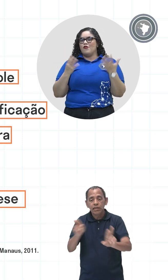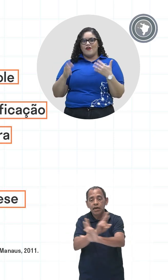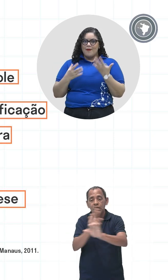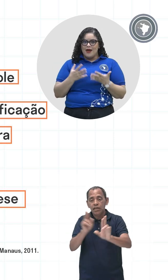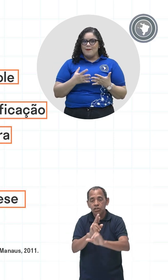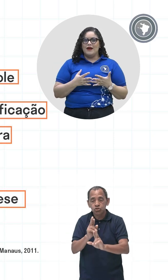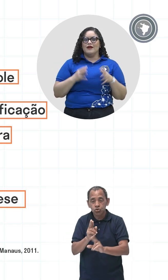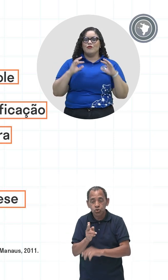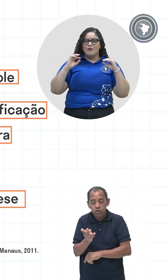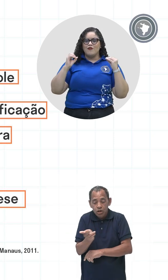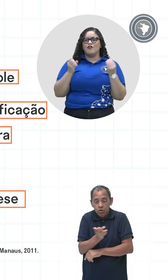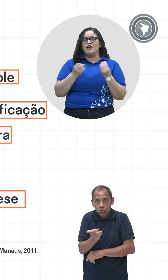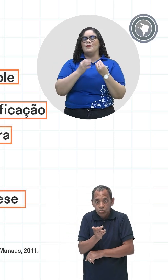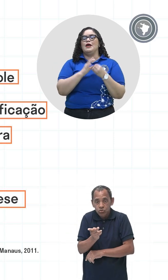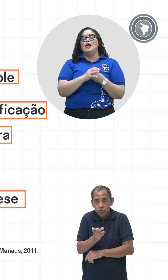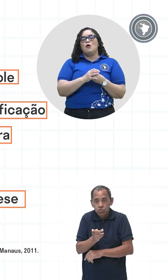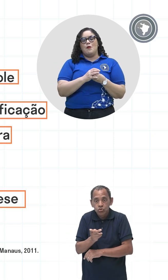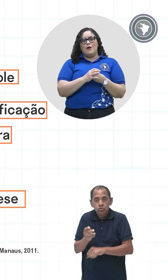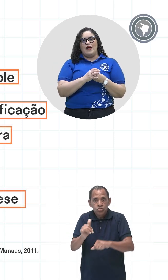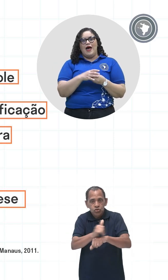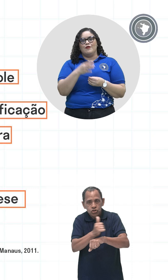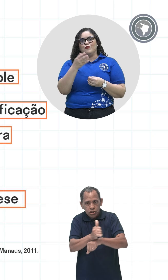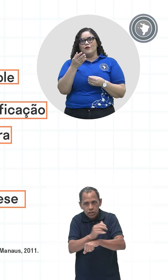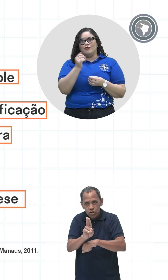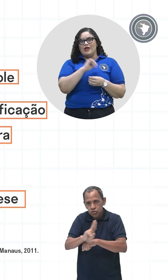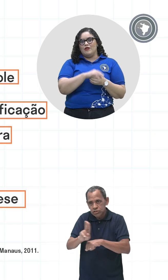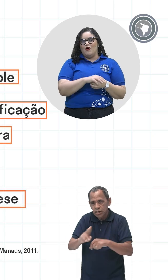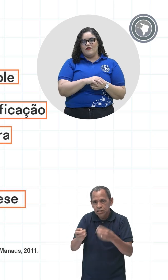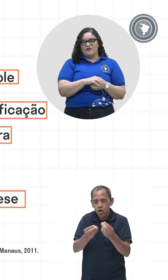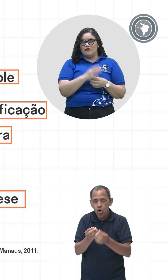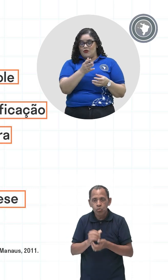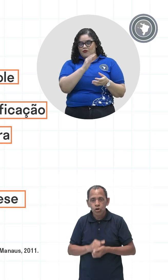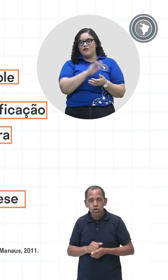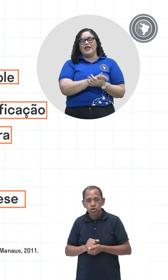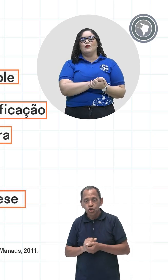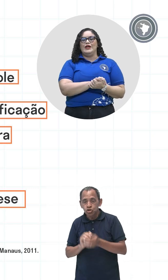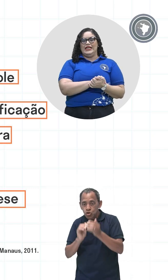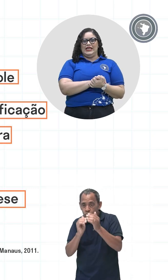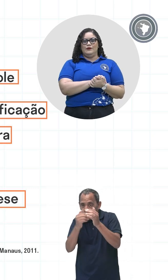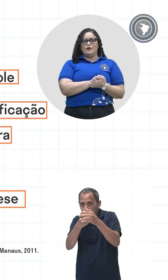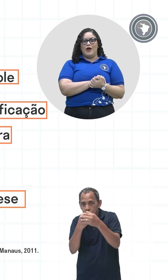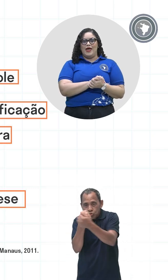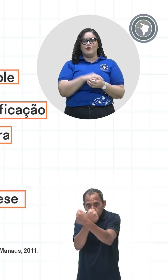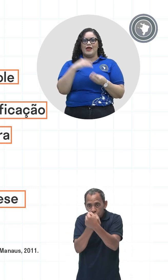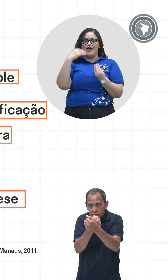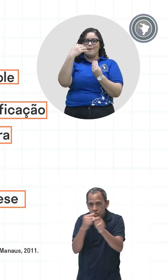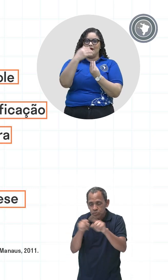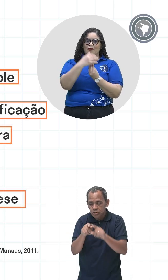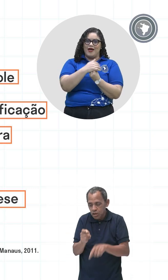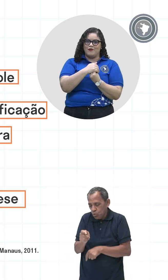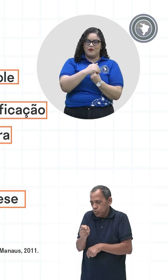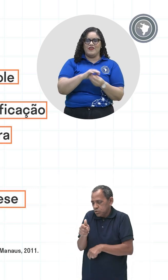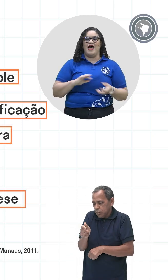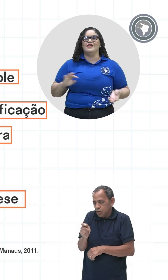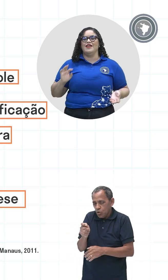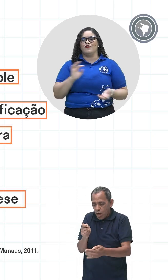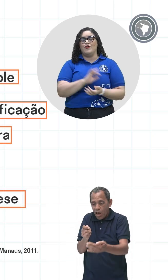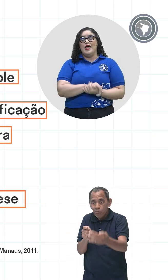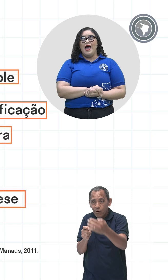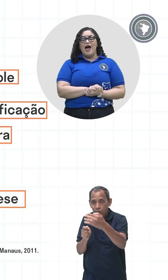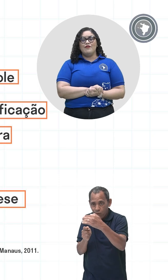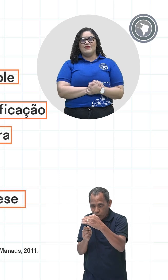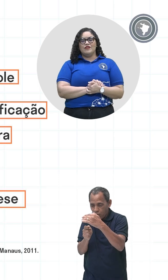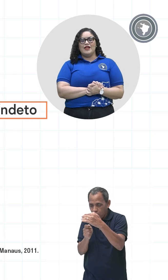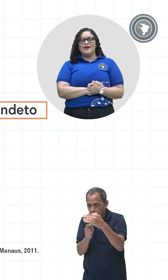e pode acabar apagando uma chama, como é o caso do nosso isqueiro aqui, correto? E aí a mão é associada a